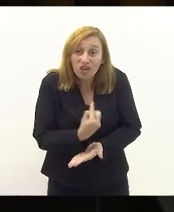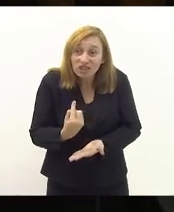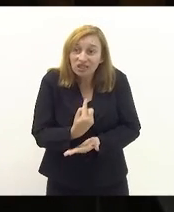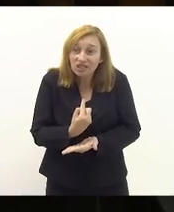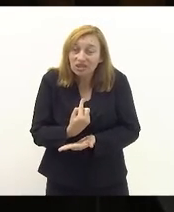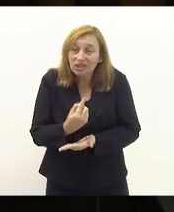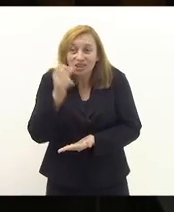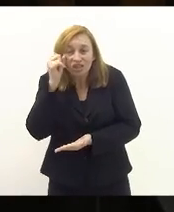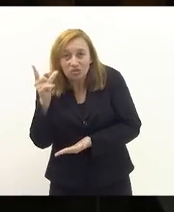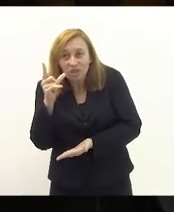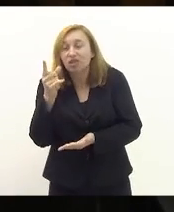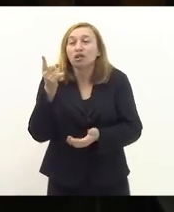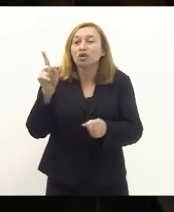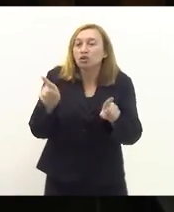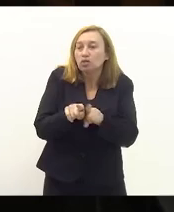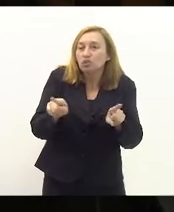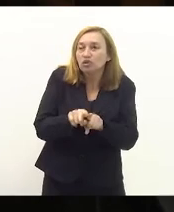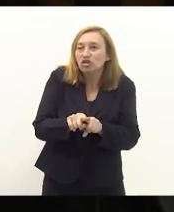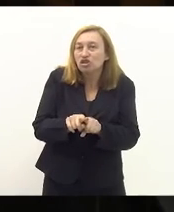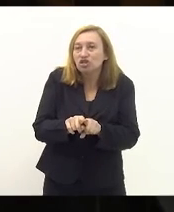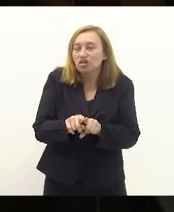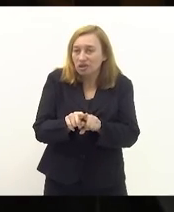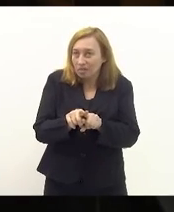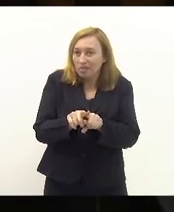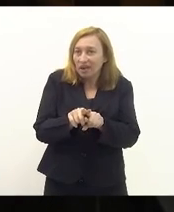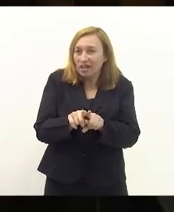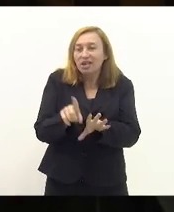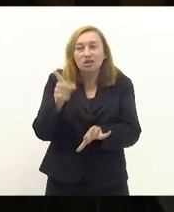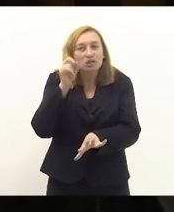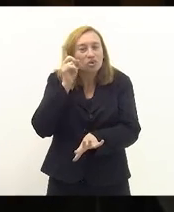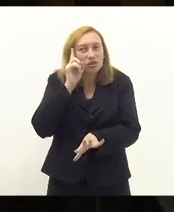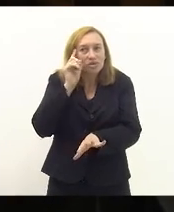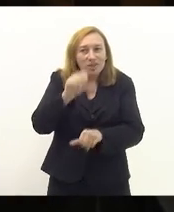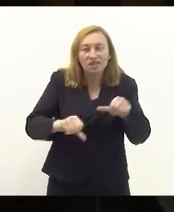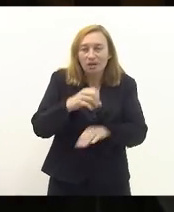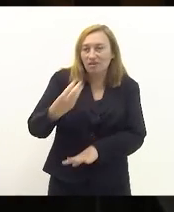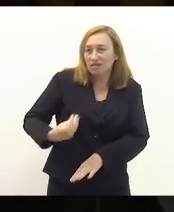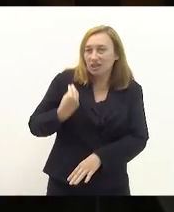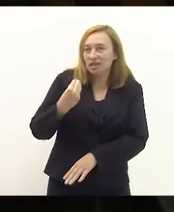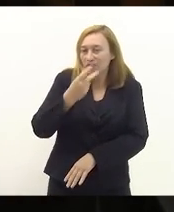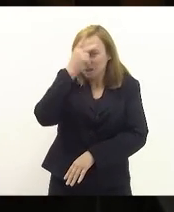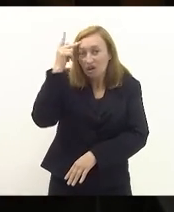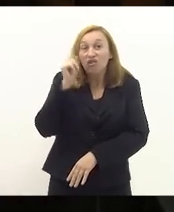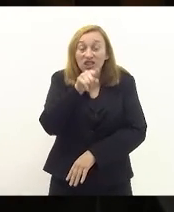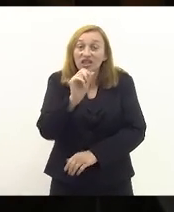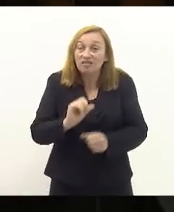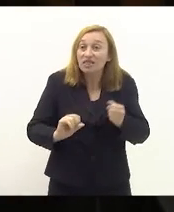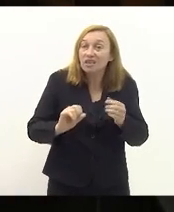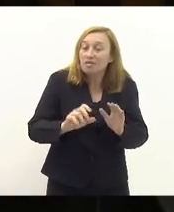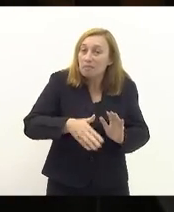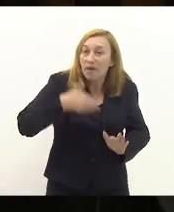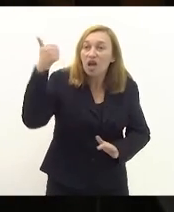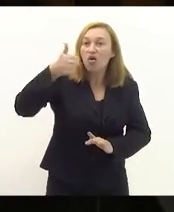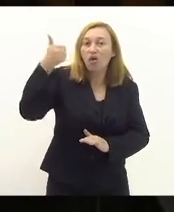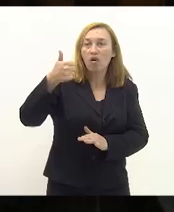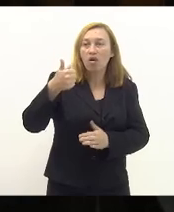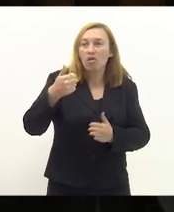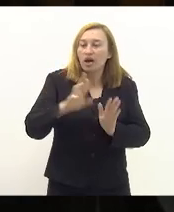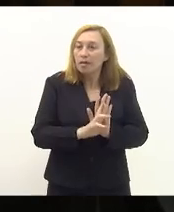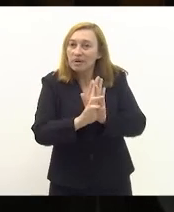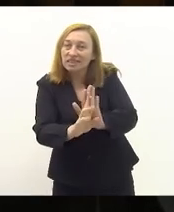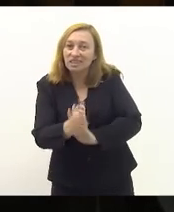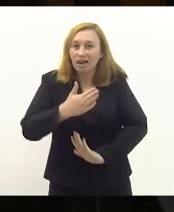que Acordamos todos os dias para transformar a vida das pessoas você tá fazendo o teu melhor para isso e me representando